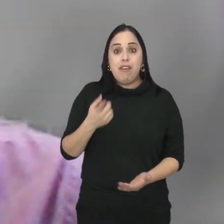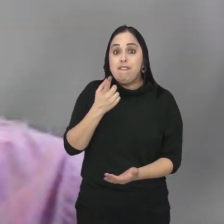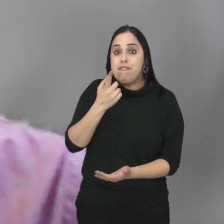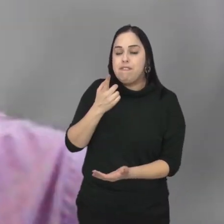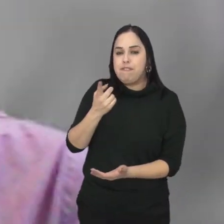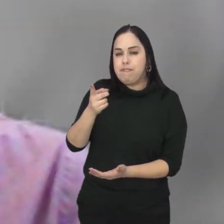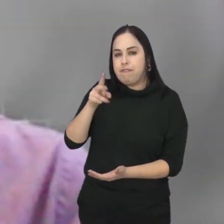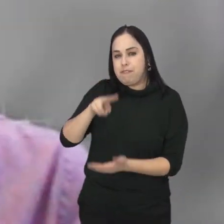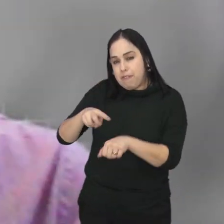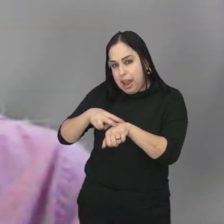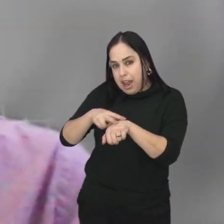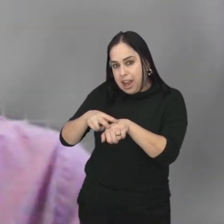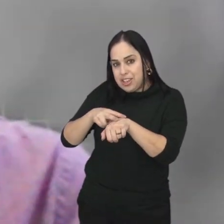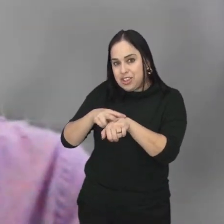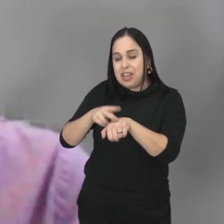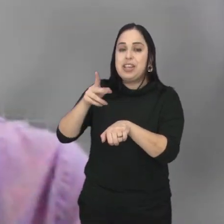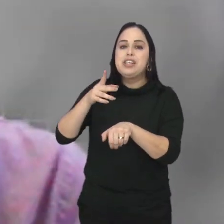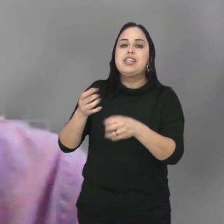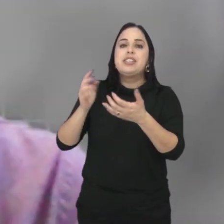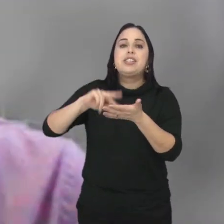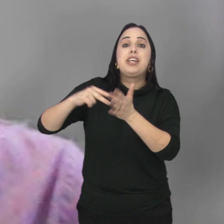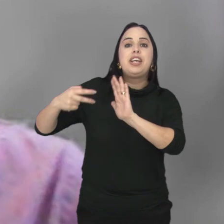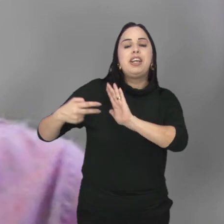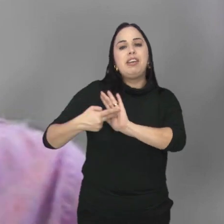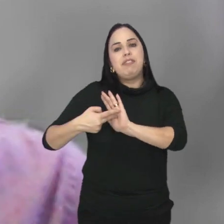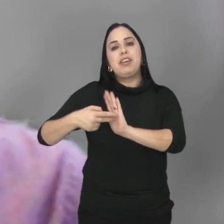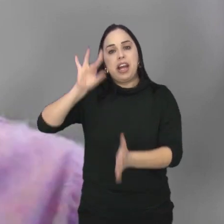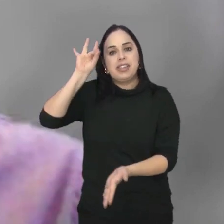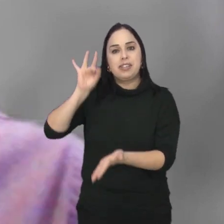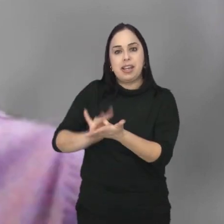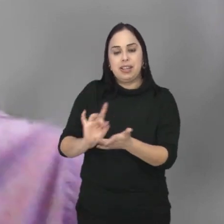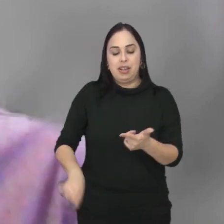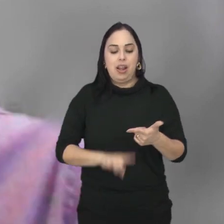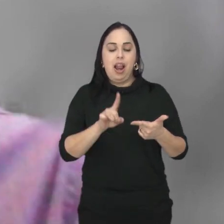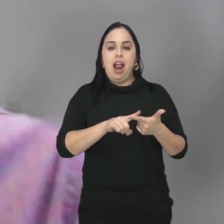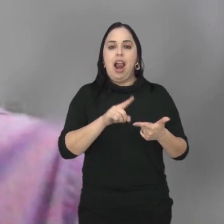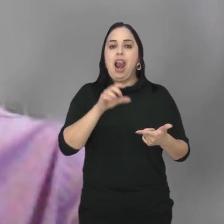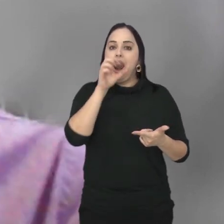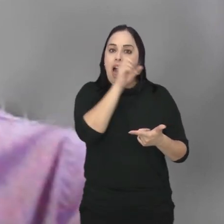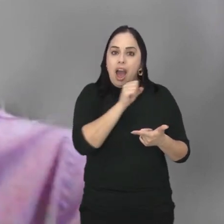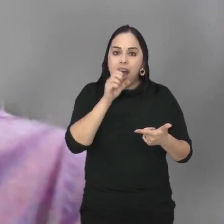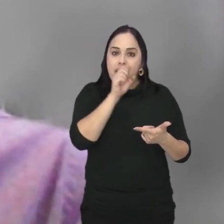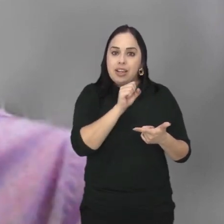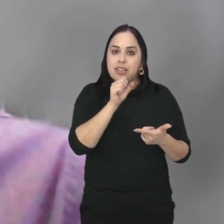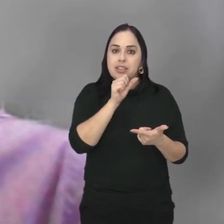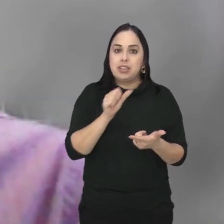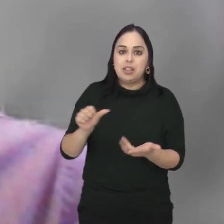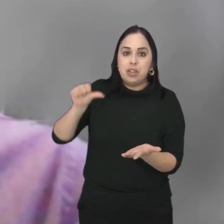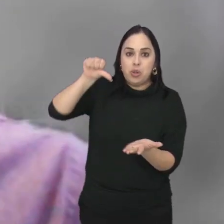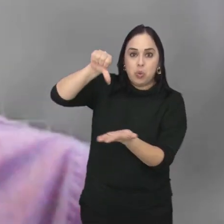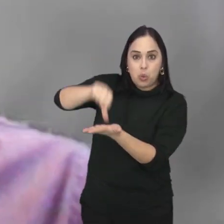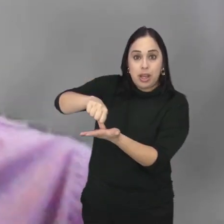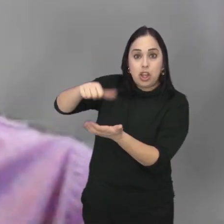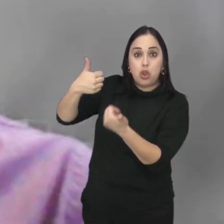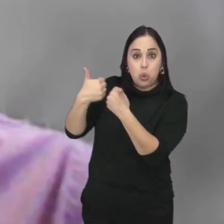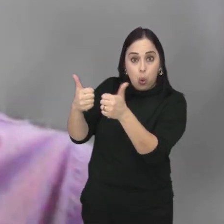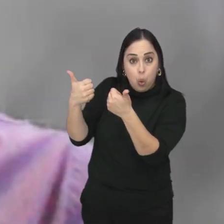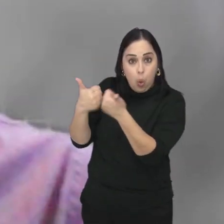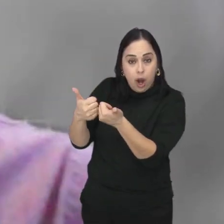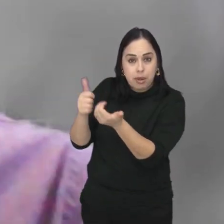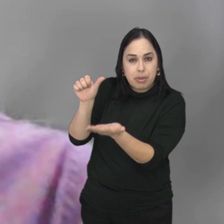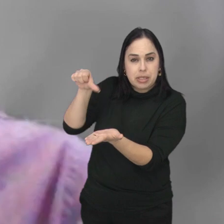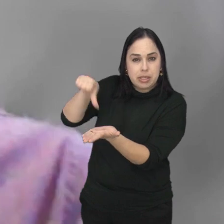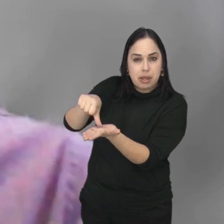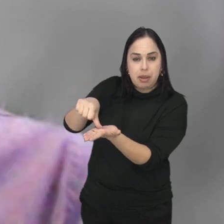vai estar sinalizando que está em tempo real. Quando tiver laranja, quer dizer que o GPS do ônibus, daquela linha,